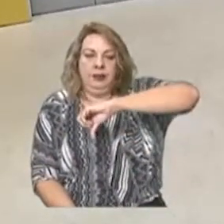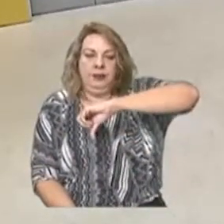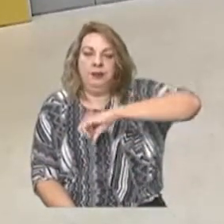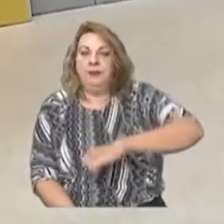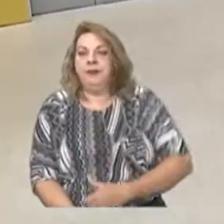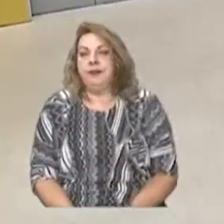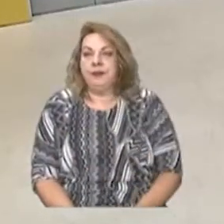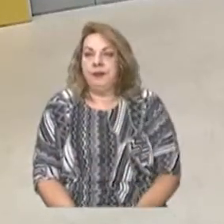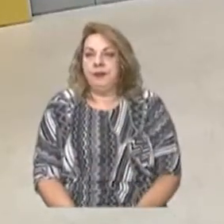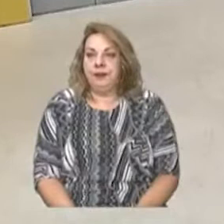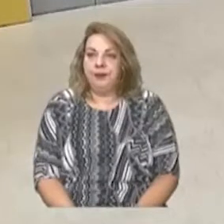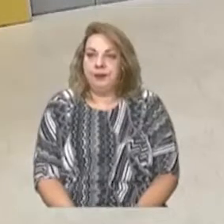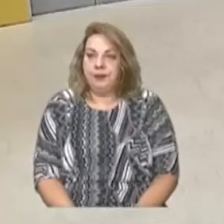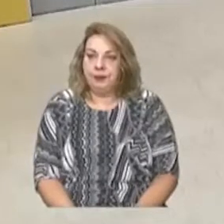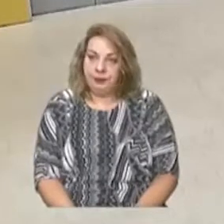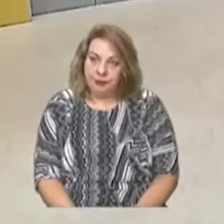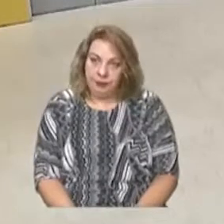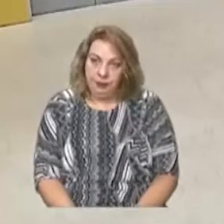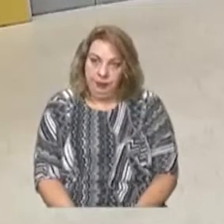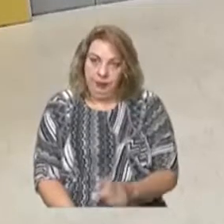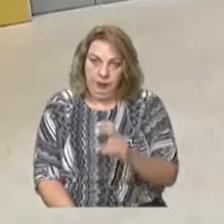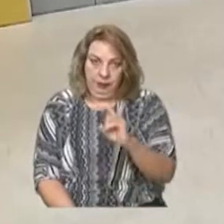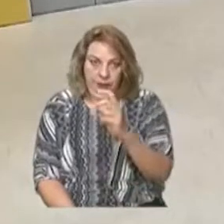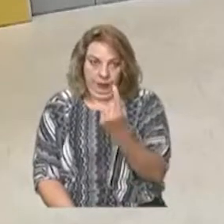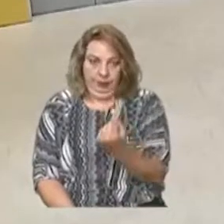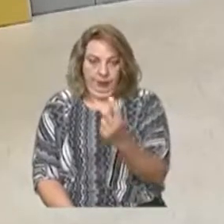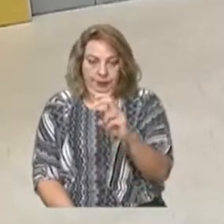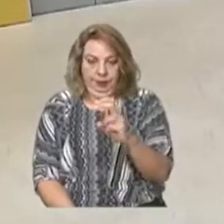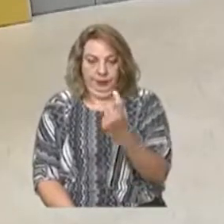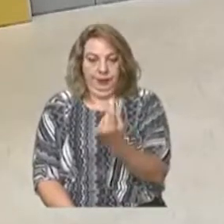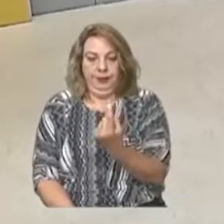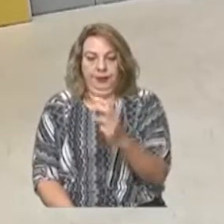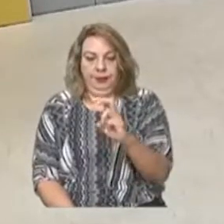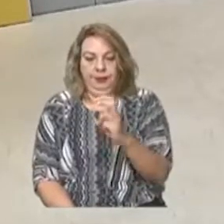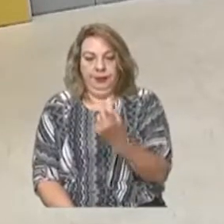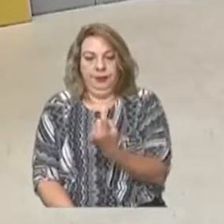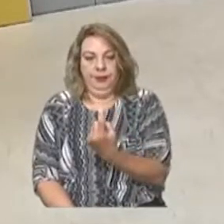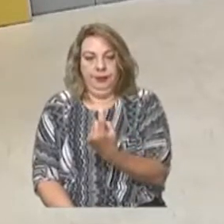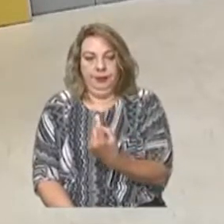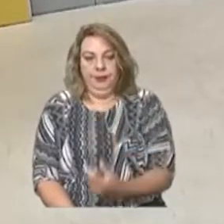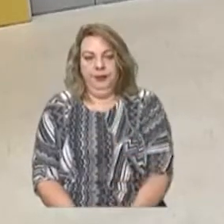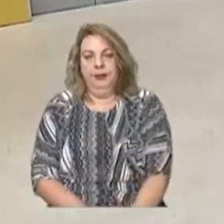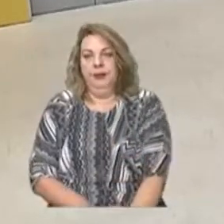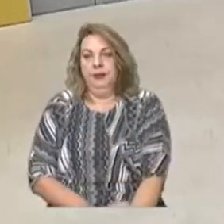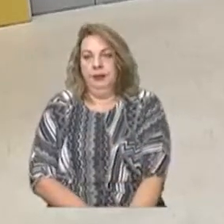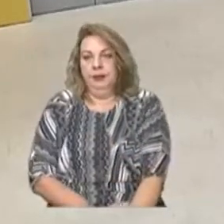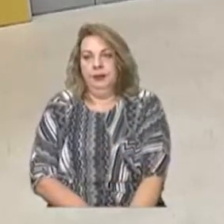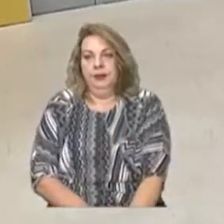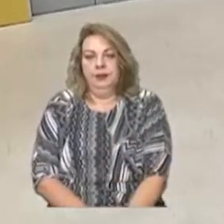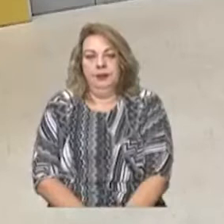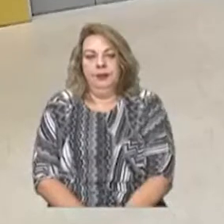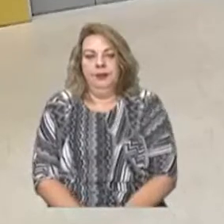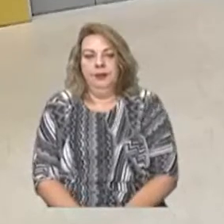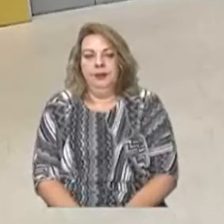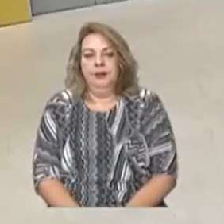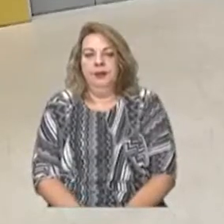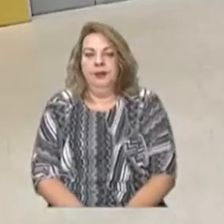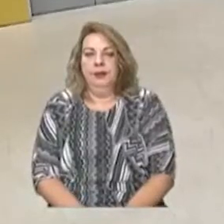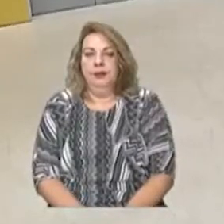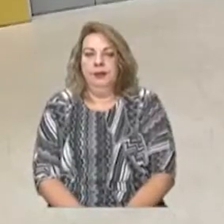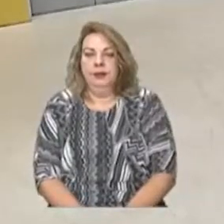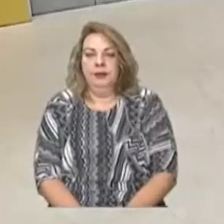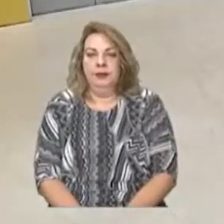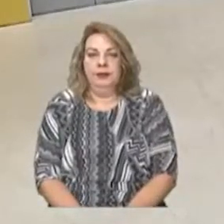39, olha aí, 51, 51, vai lá com o